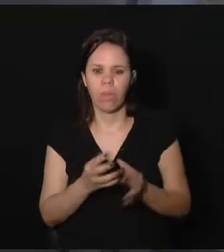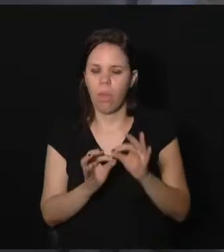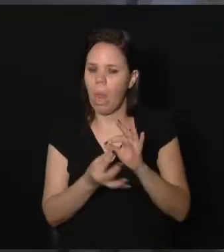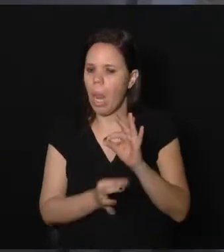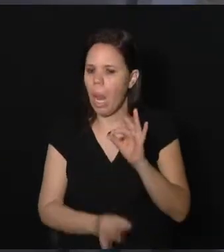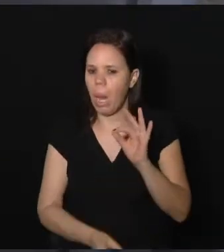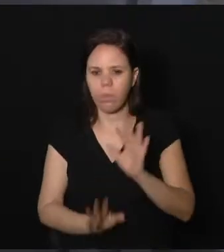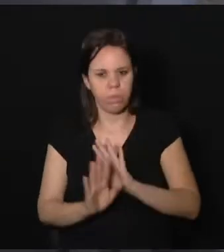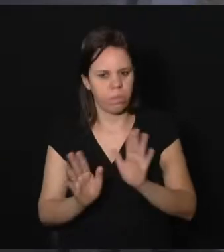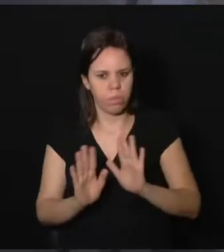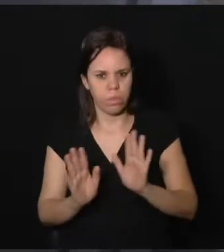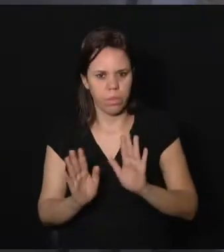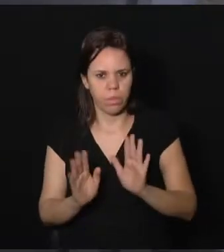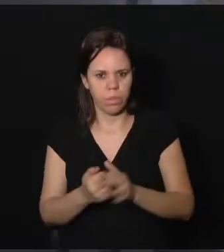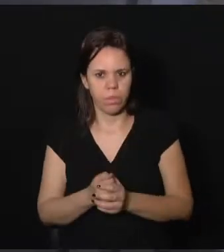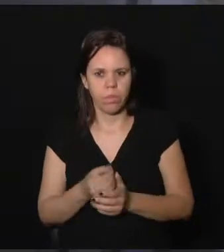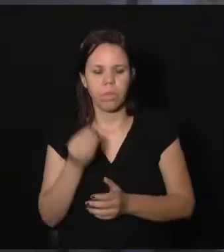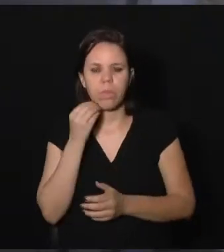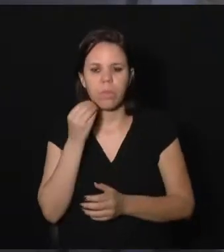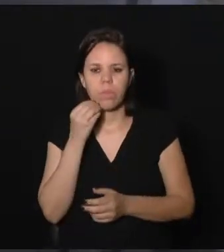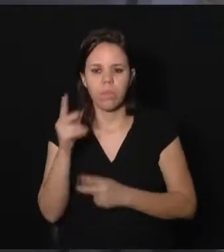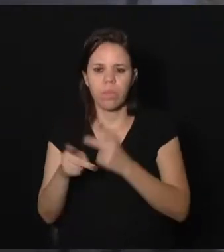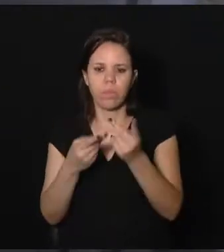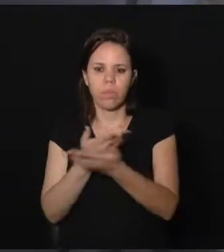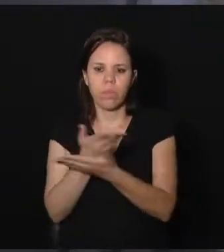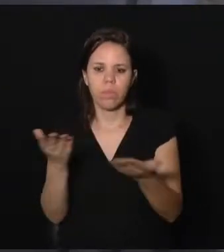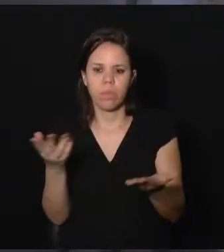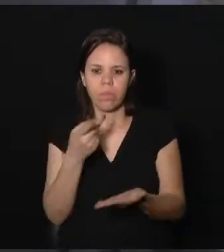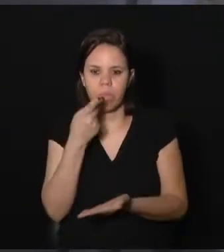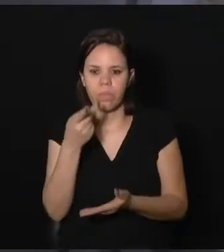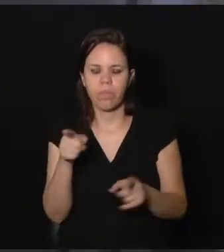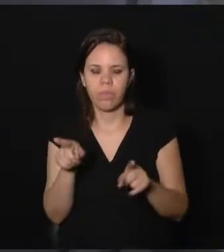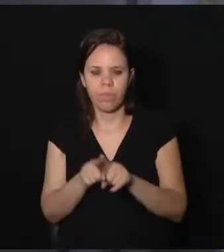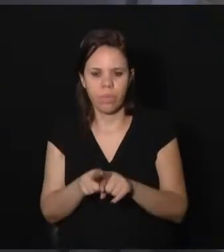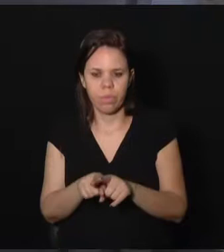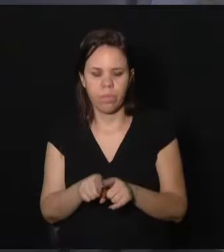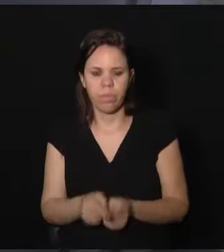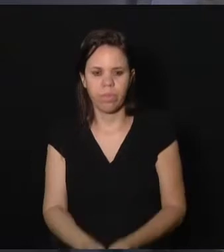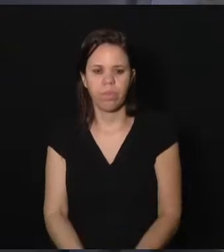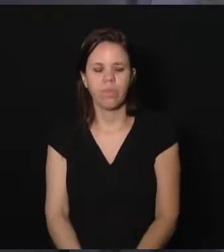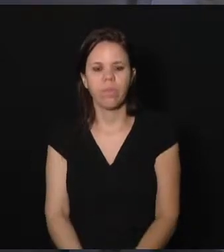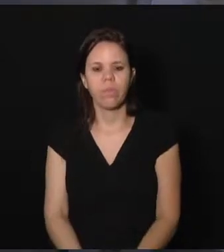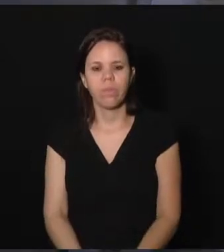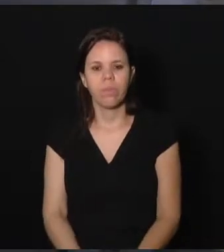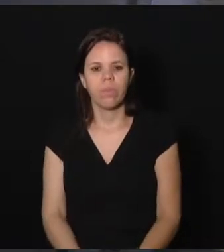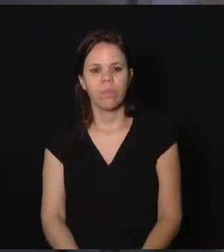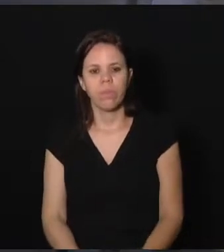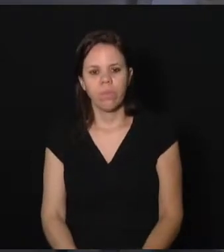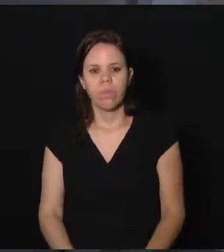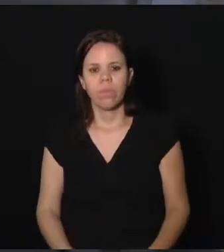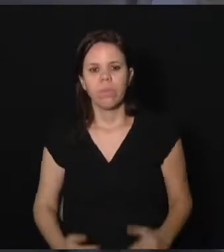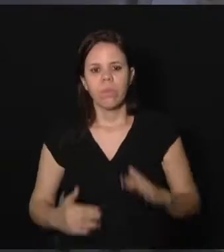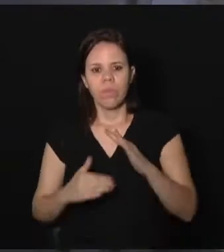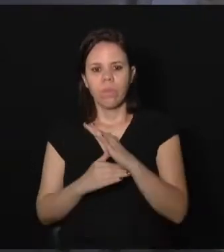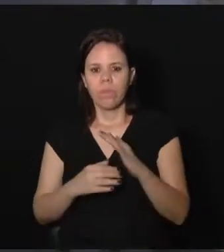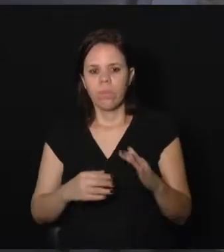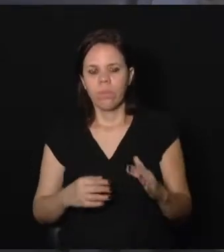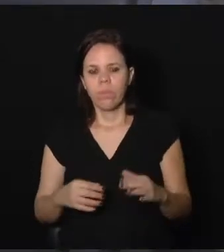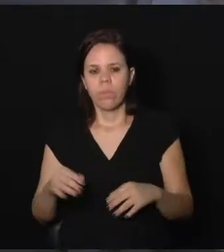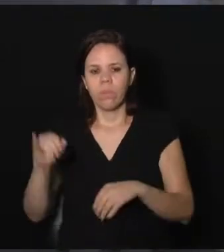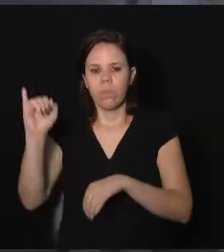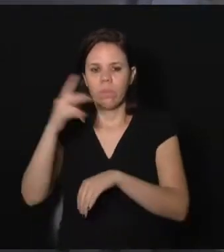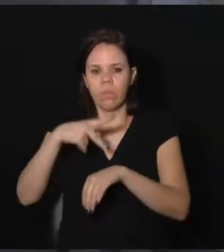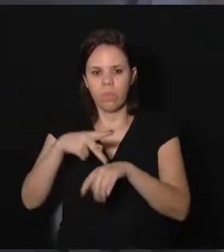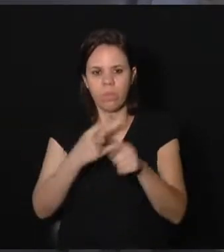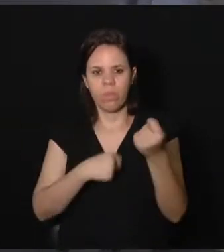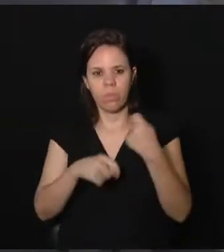para poder dar oportunidade aí para os outros que tenham que falar, mas a Câmara de Comércio Exterior de Campinas e Região, o